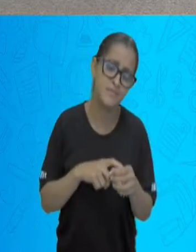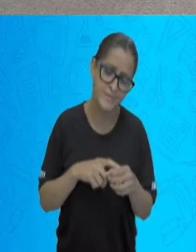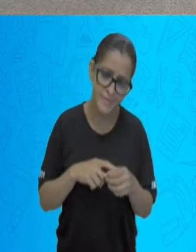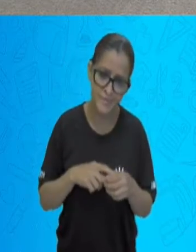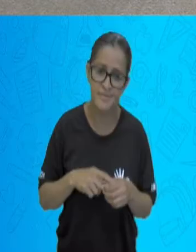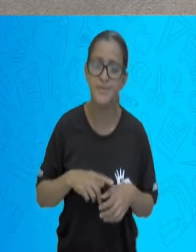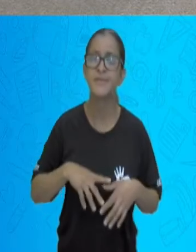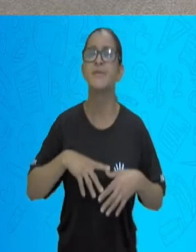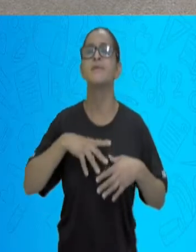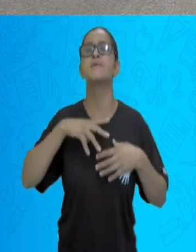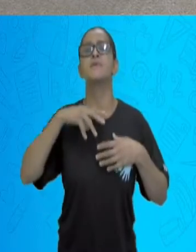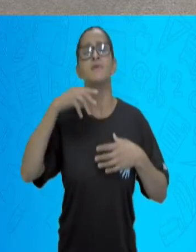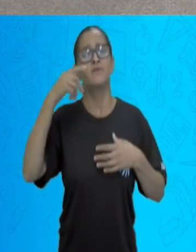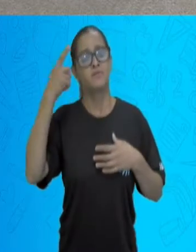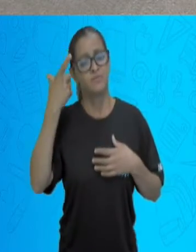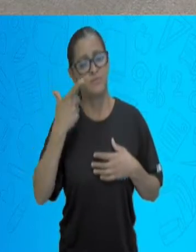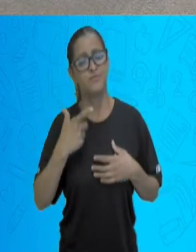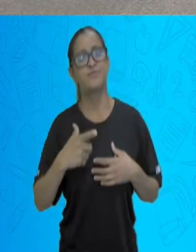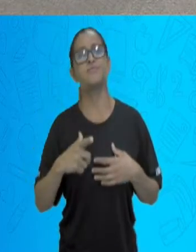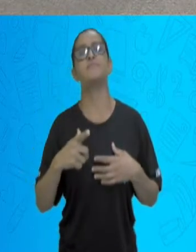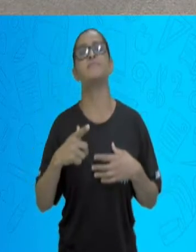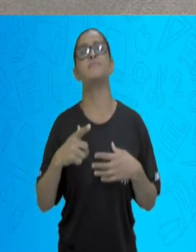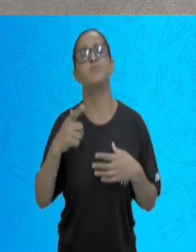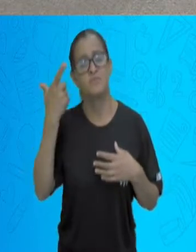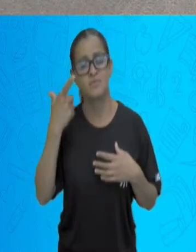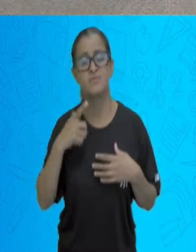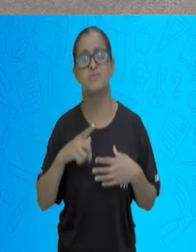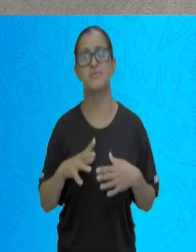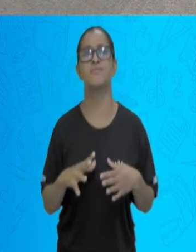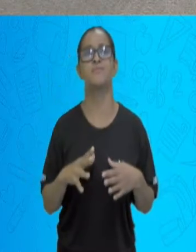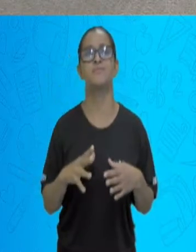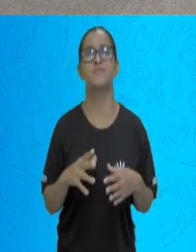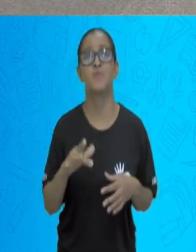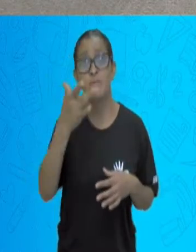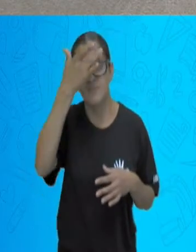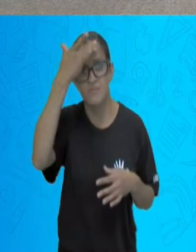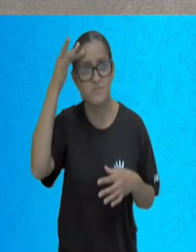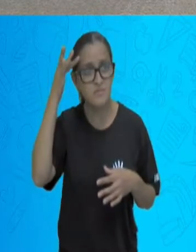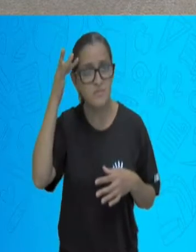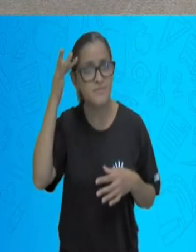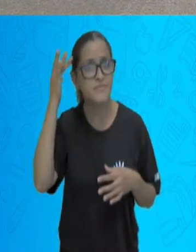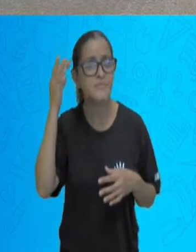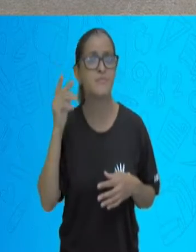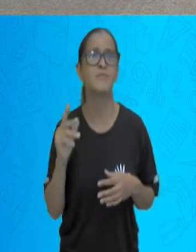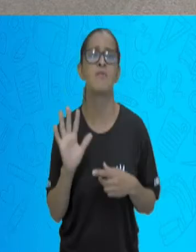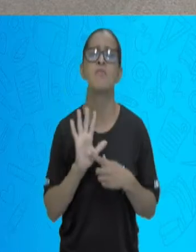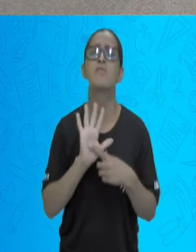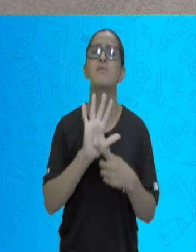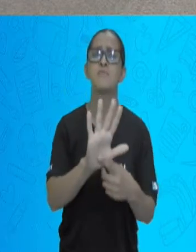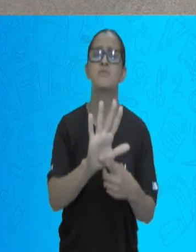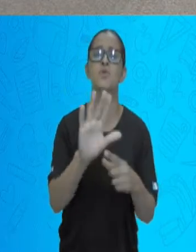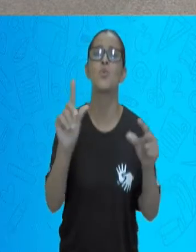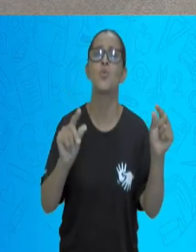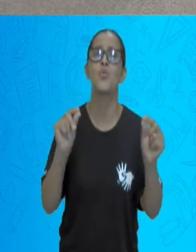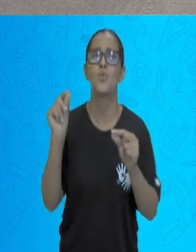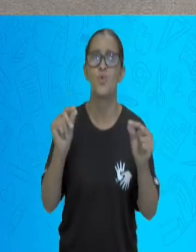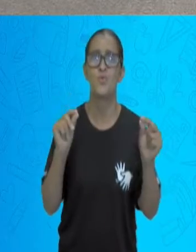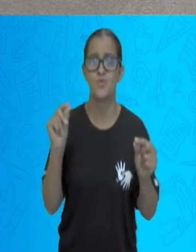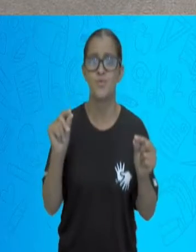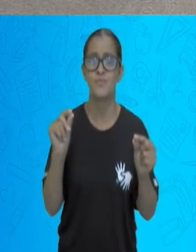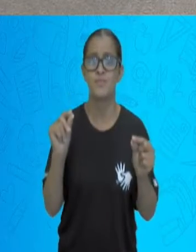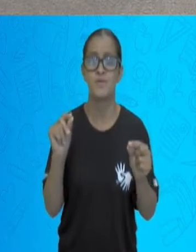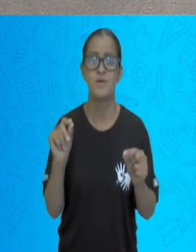deste mecanismo. Bom, algumas pessoas, hoje nós estamos ouvindo muito falar, com a presença